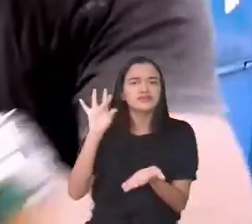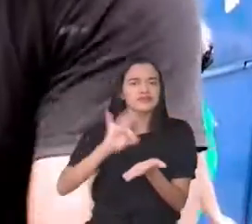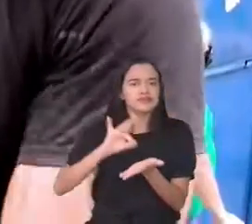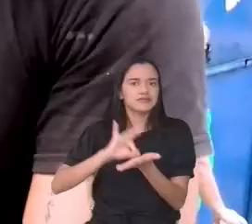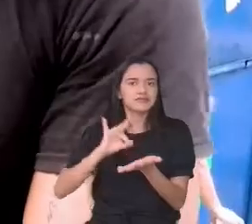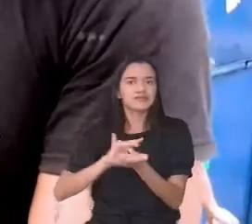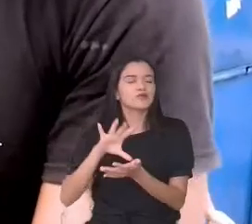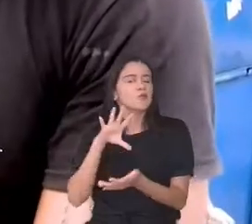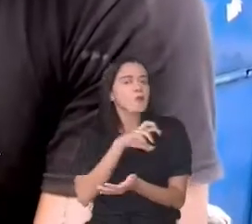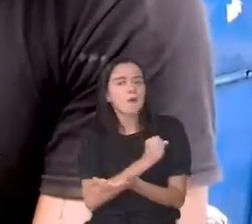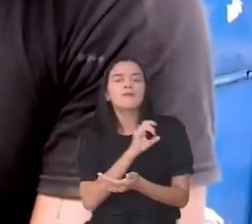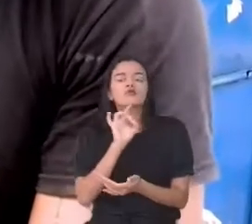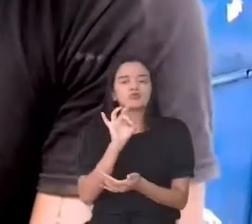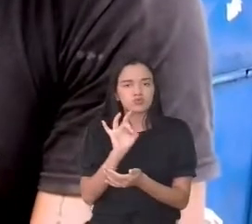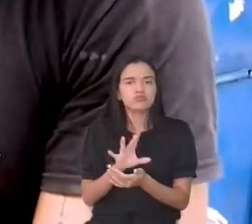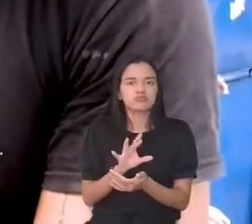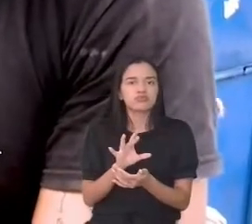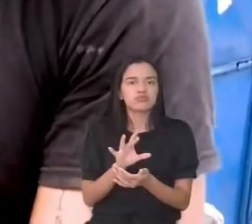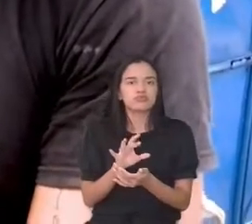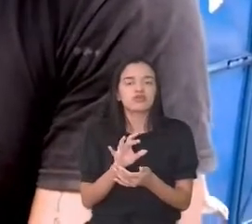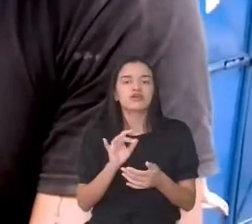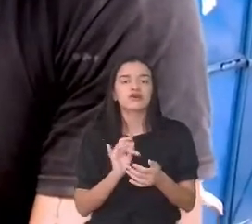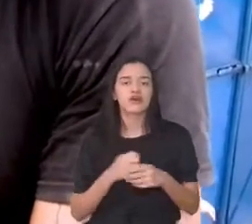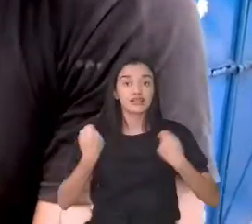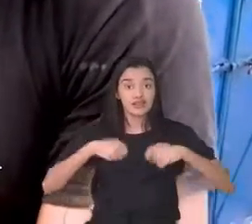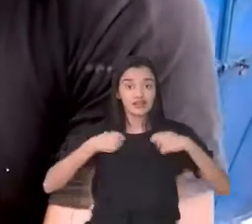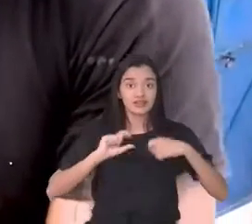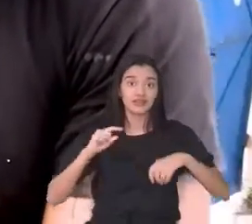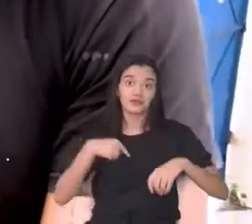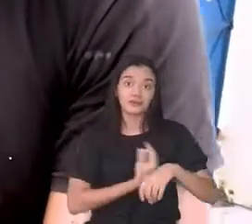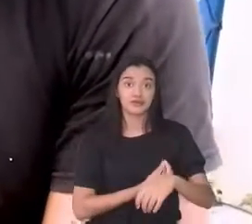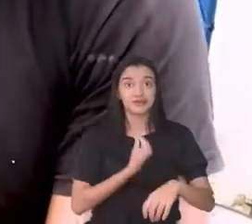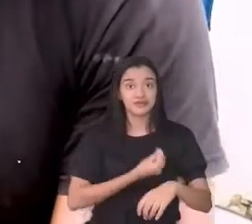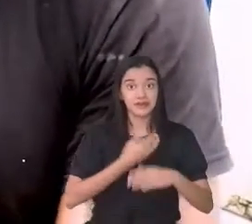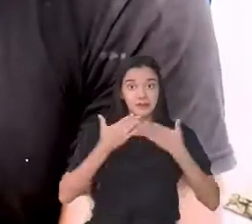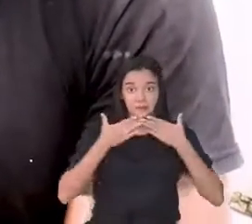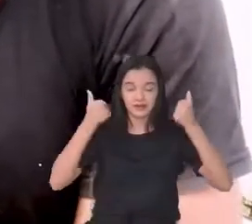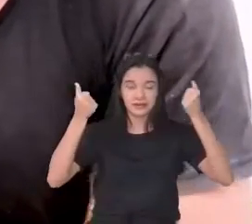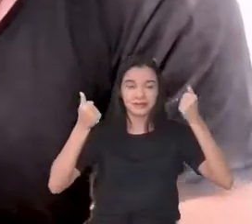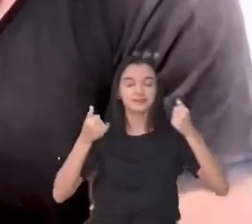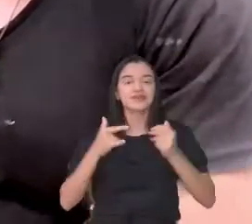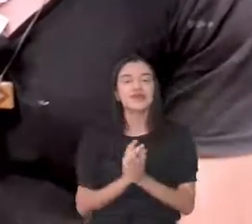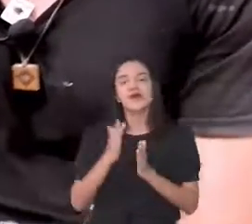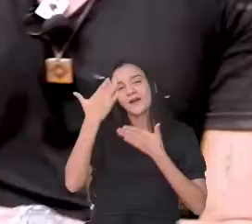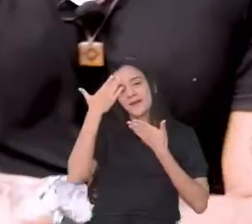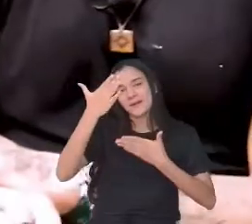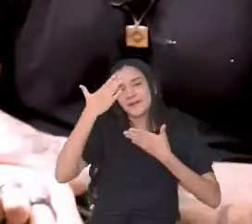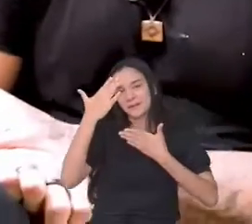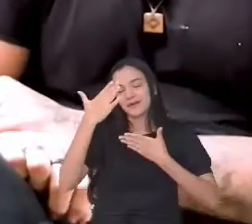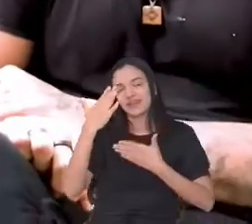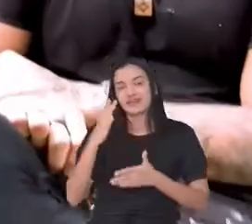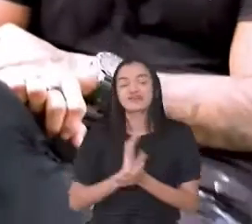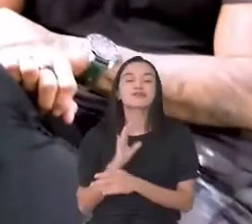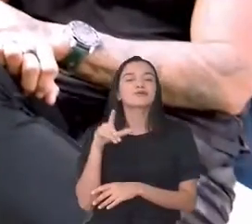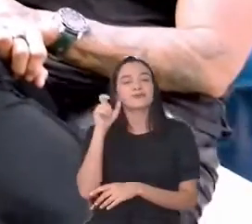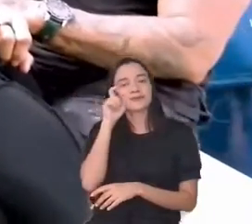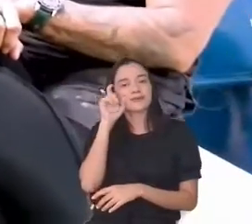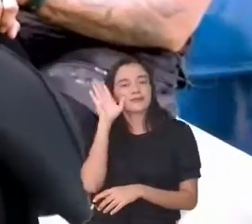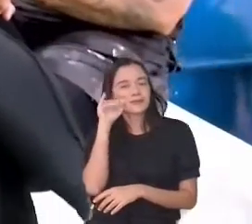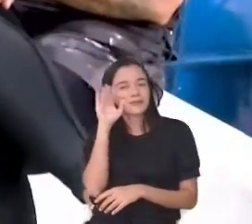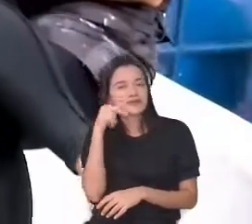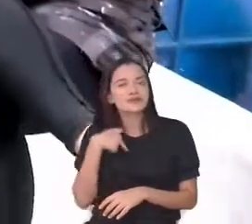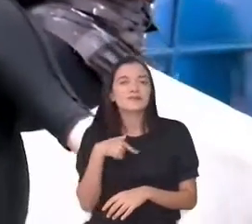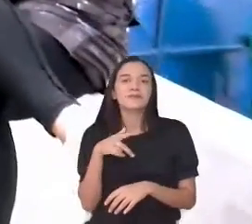o amor ele pode fazer pela gente o que é necessário para a gente ter uma vida melhor. Ai, Rafa, obrigada demais. Estou curiosíssima para ver